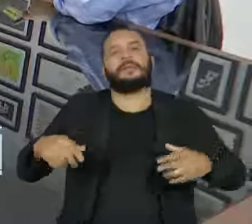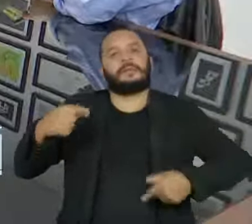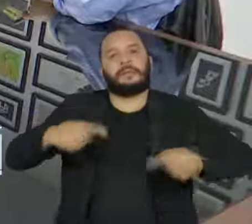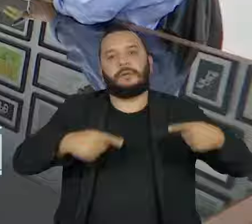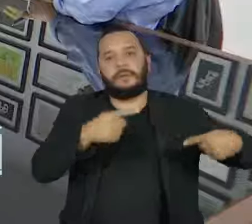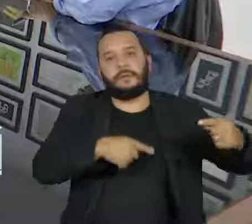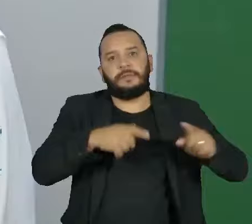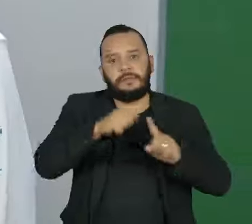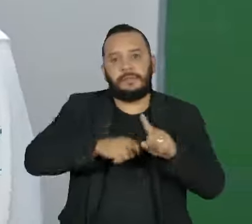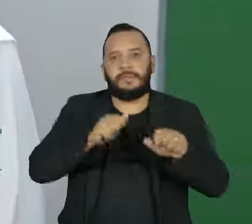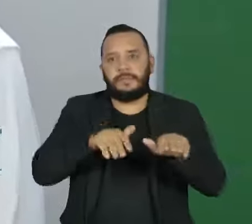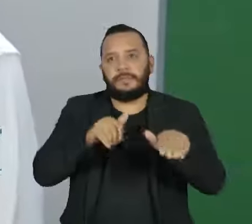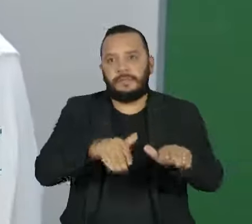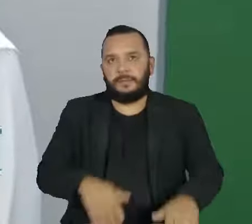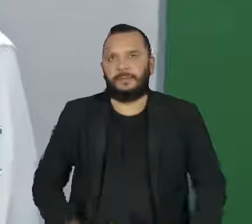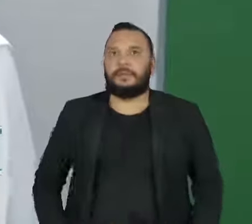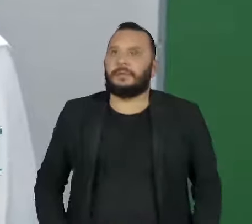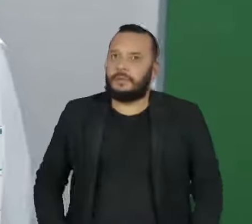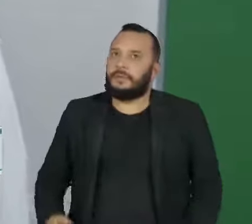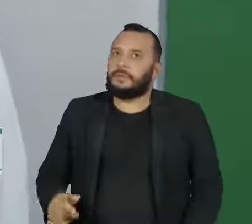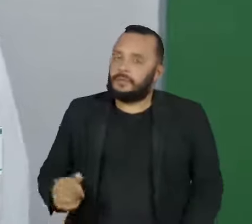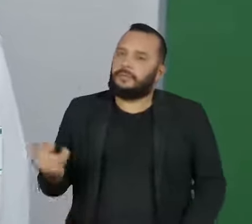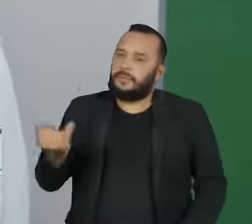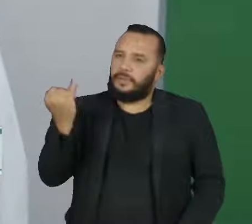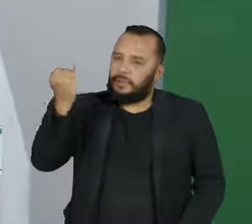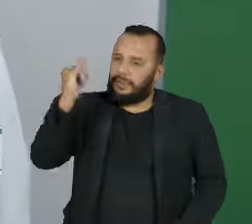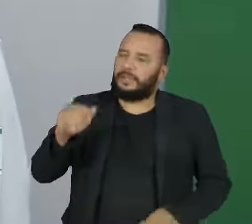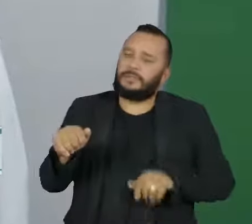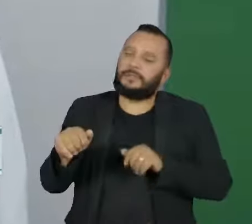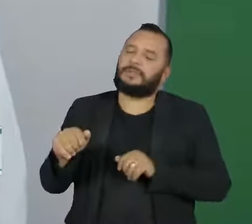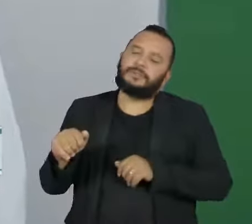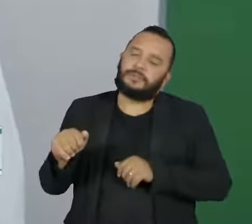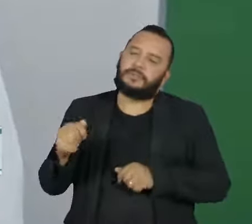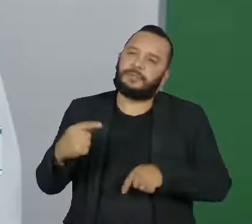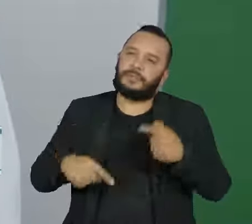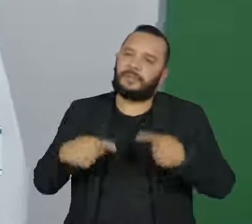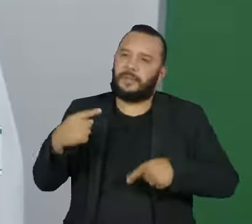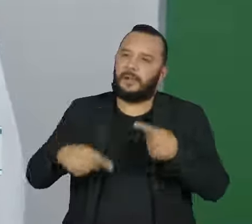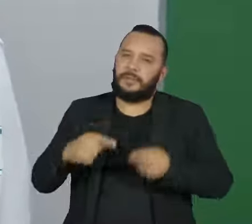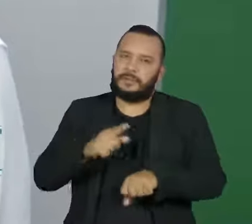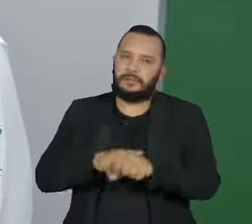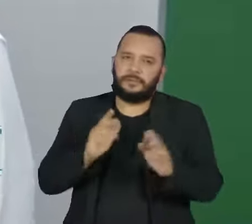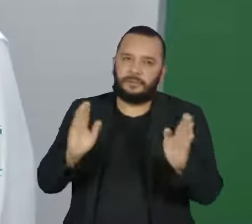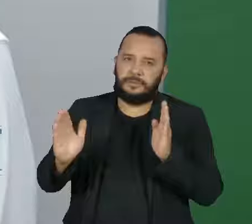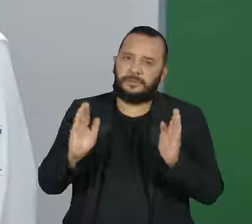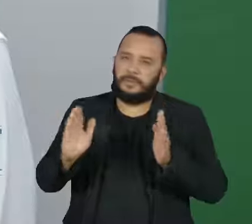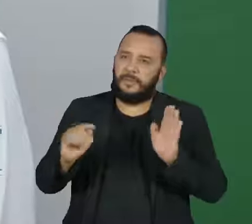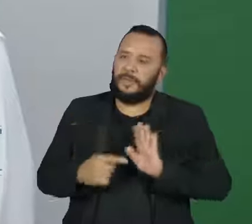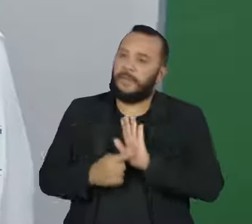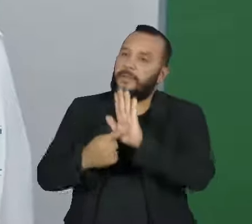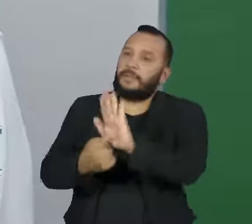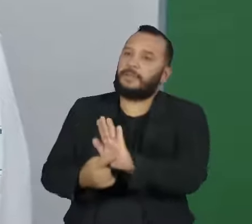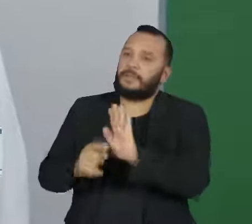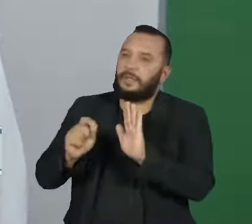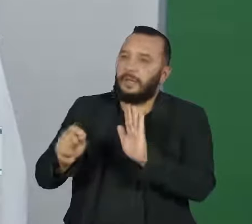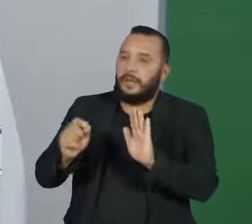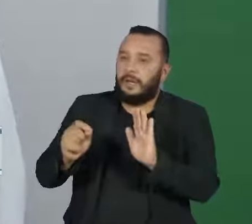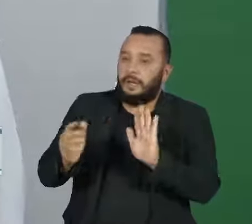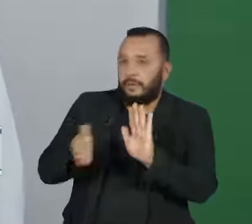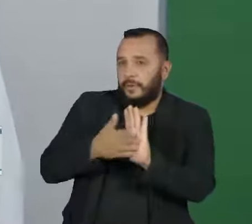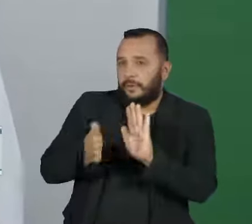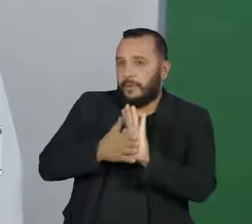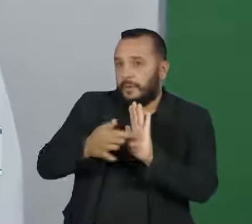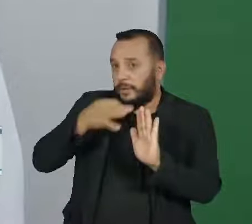no mês de setembro. O debate é super importante, acho que é o momento de se apresentar, de mostrar